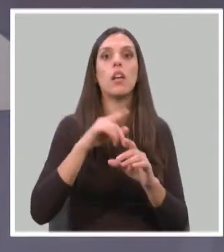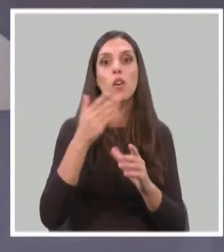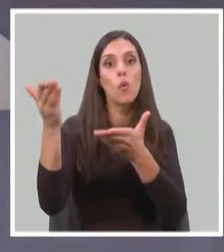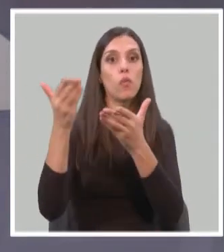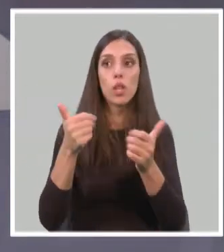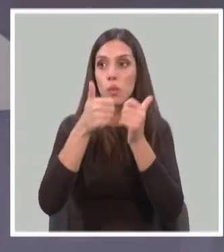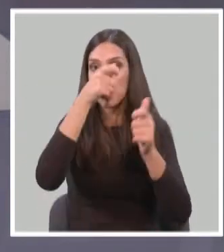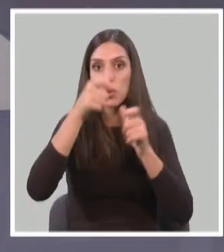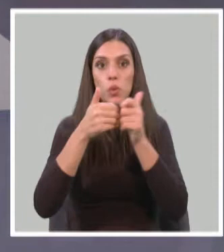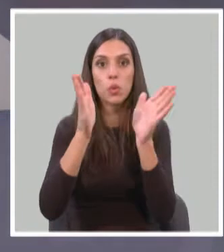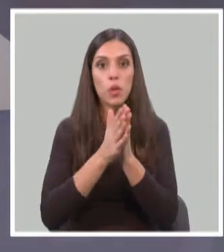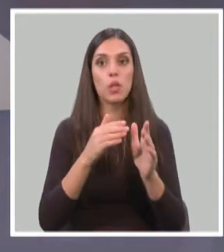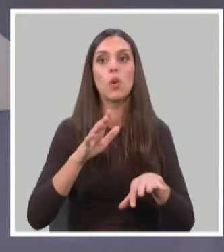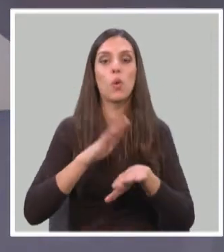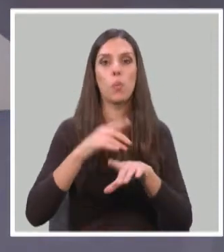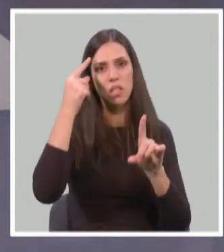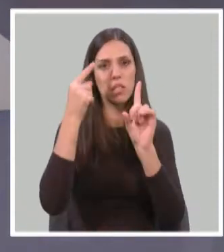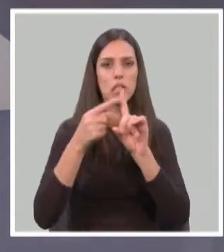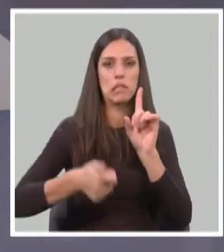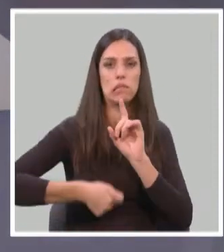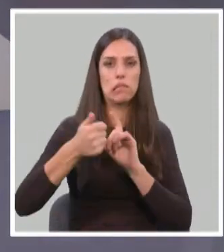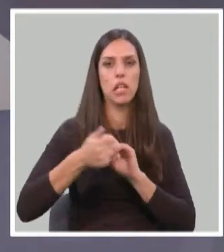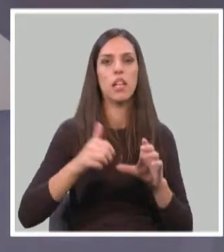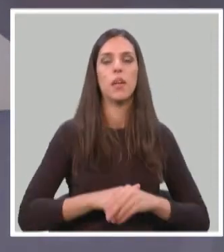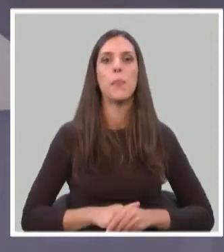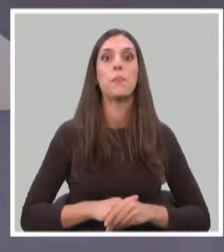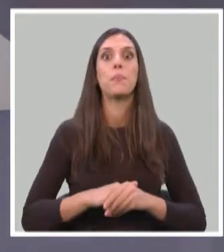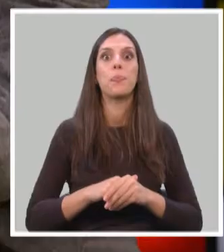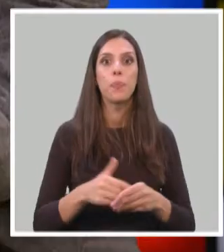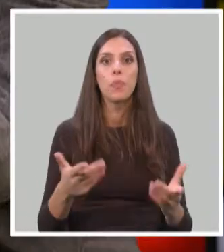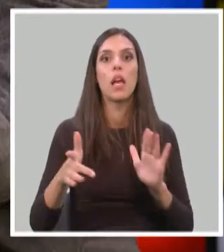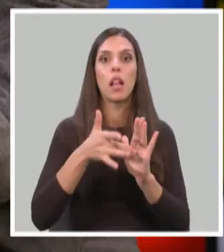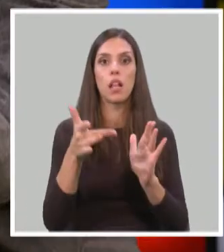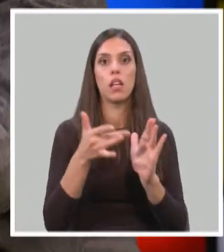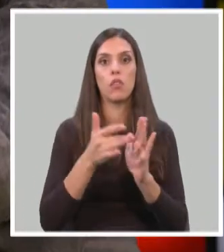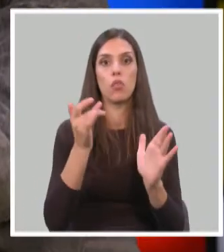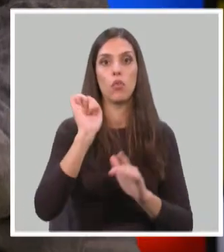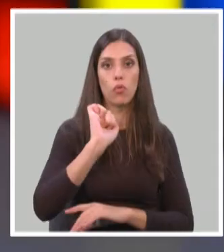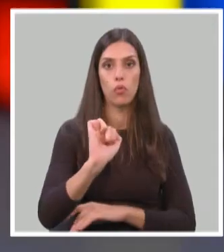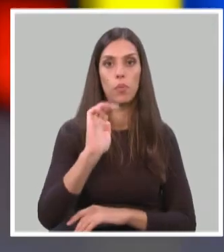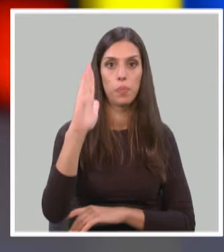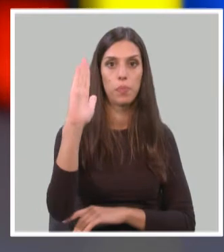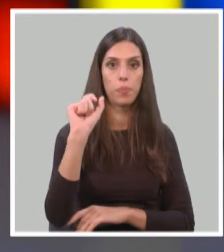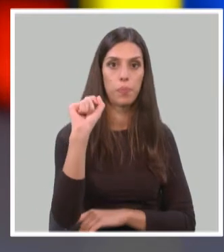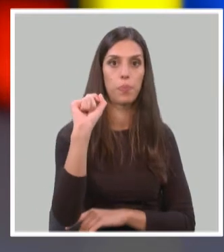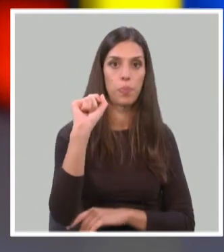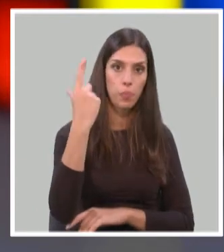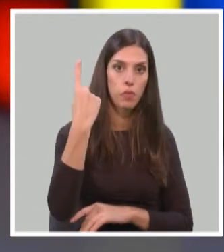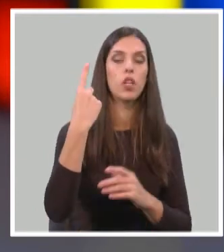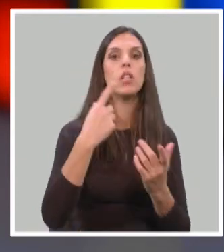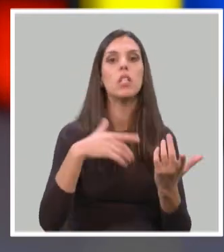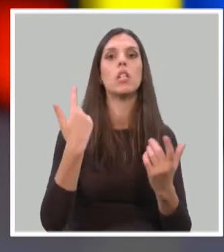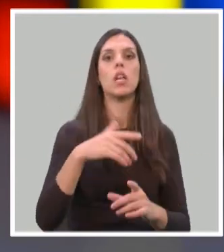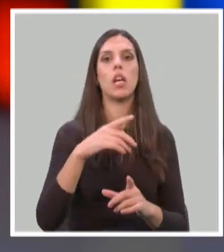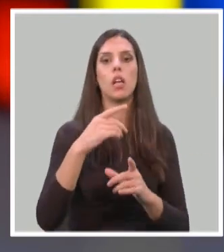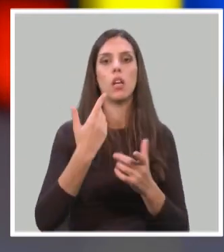ir, porque é pela melhor das causas. Então vai ser um festão. Acho que sim, acho que sim. O seu primeiro livro chama-se Mudaremos o Mundo Depois das 3 da manhã.